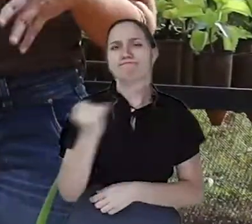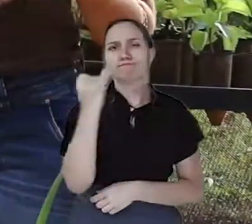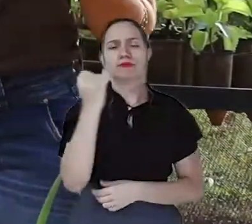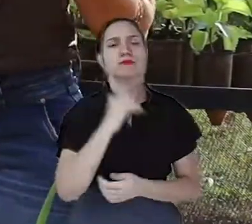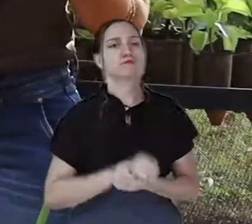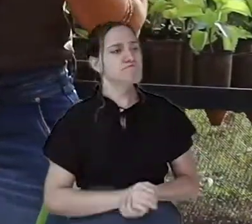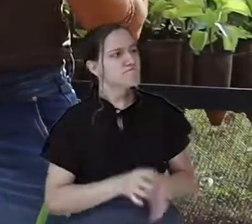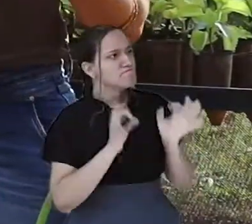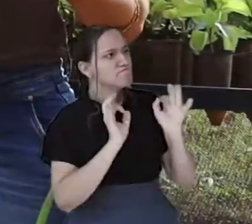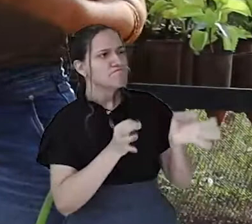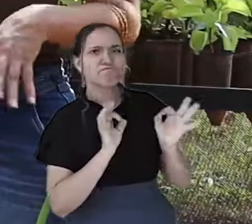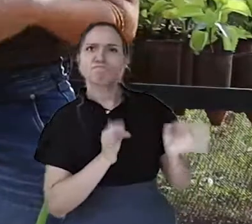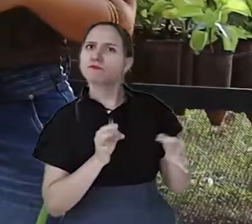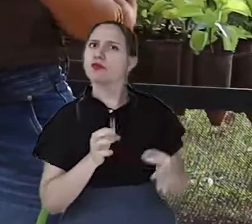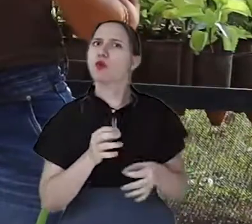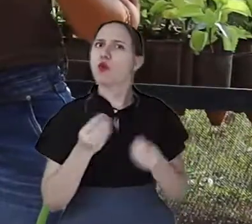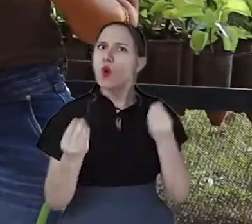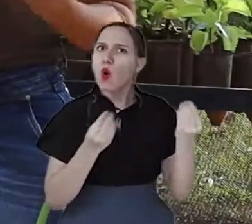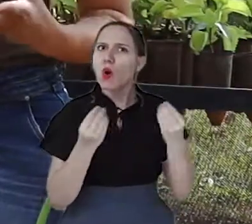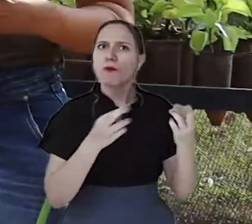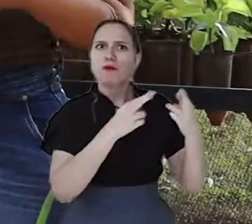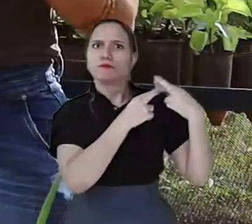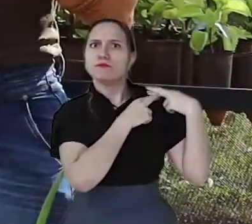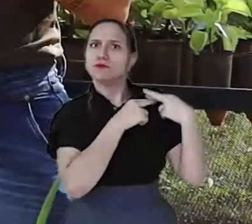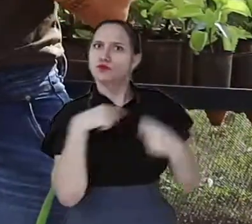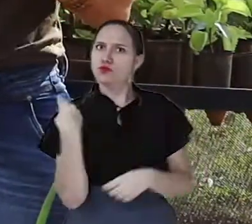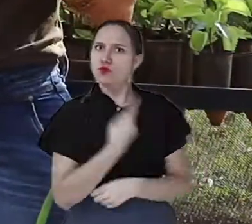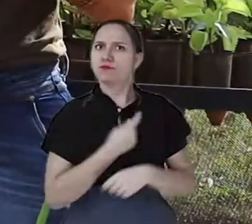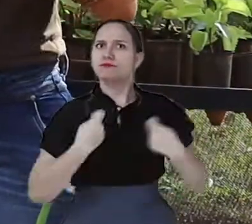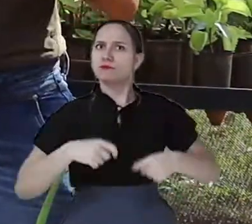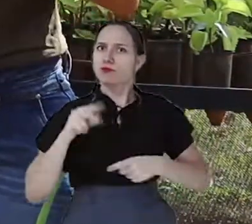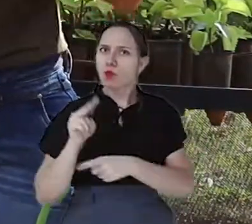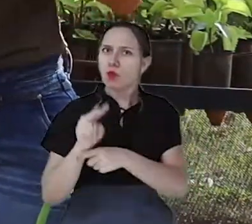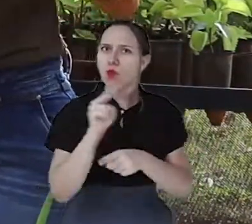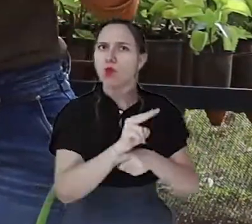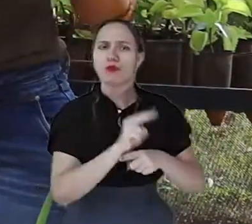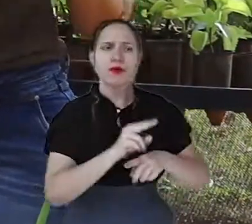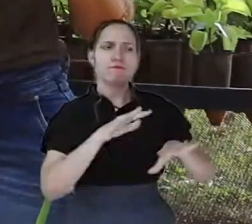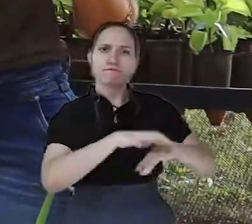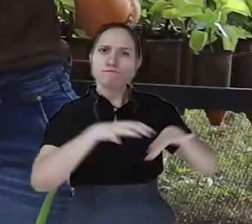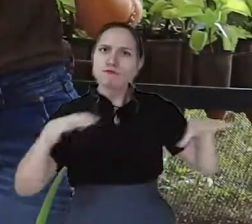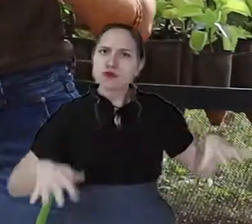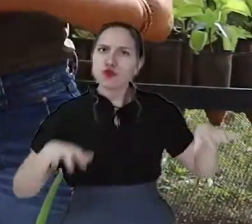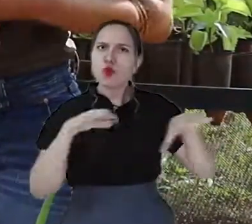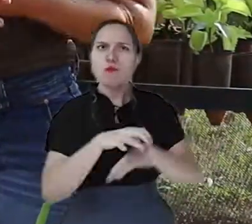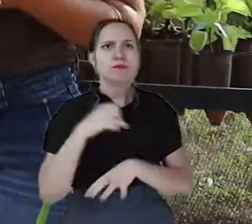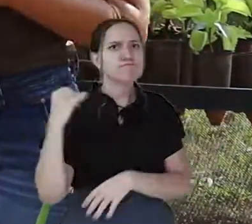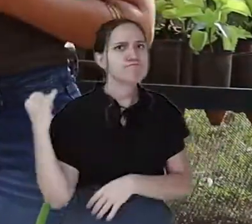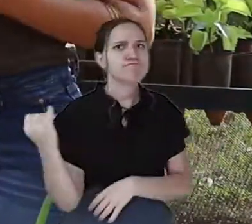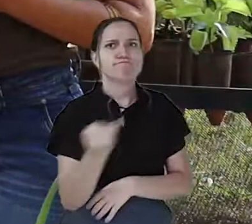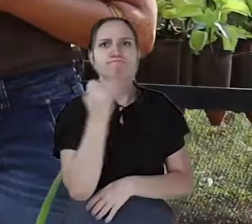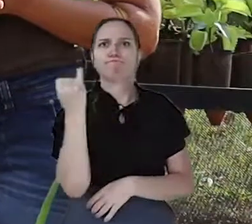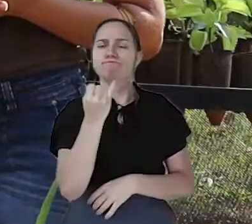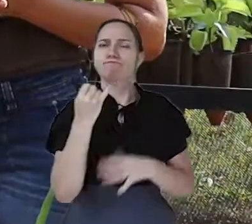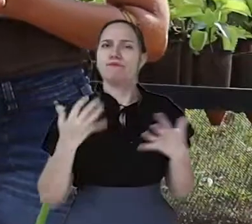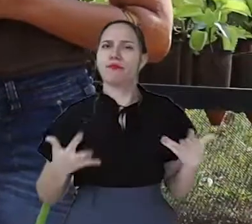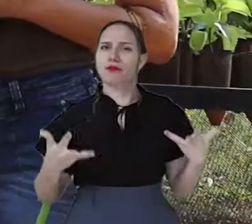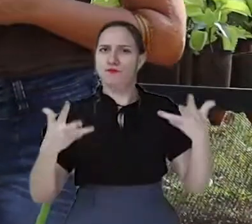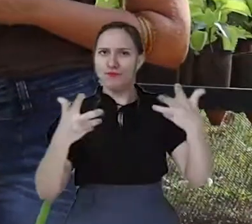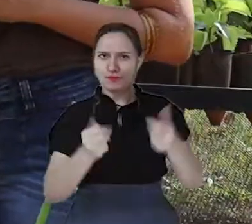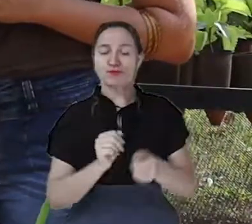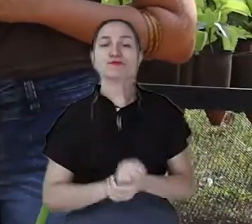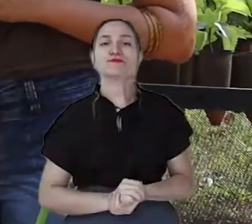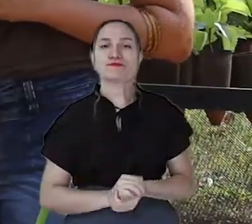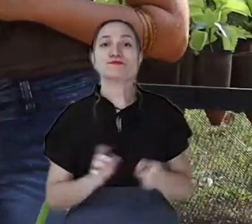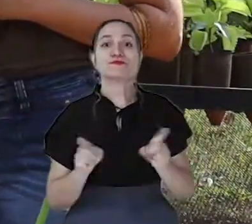fantástico. Como a gente tem que cuidar, como a gente tem que preservar, como é um ecossistema maravilhoso. E nós falamos aqui de mata ciliar,